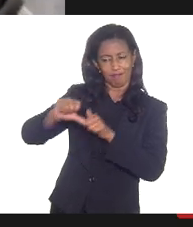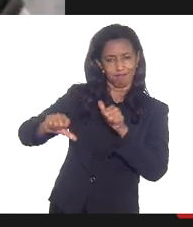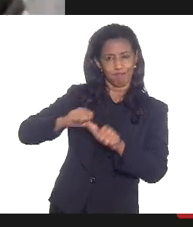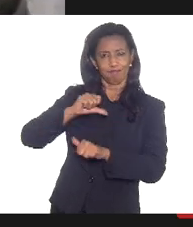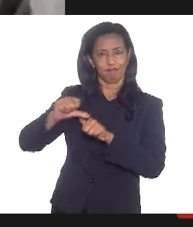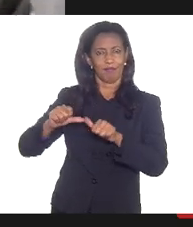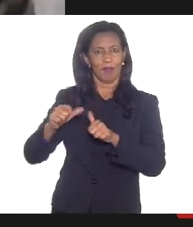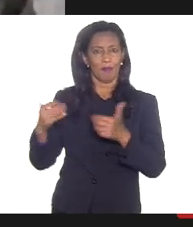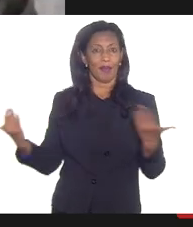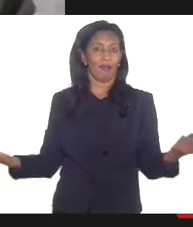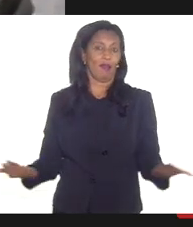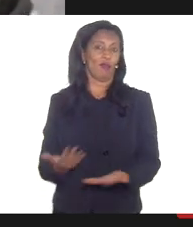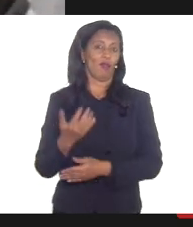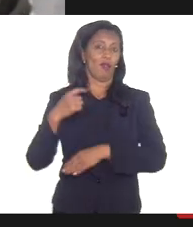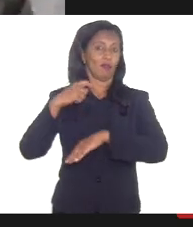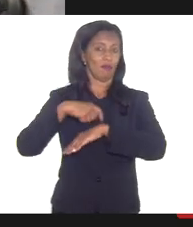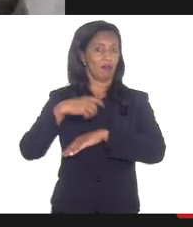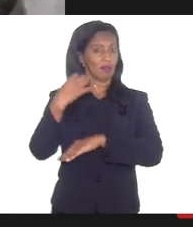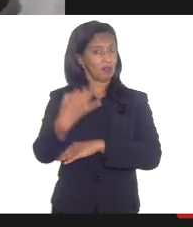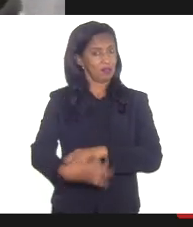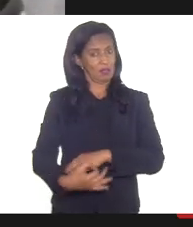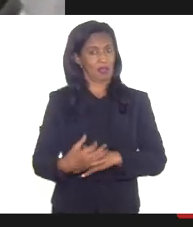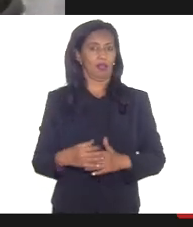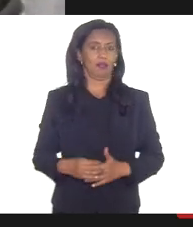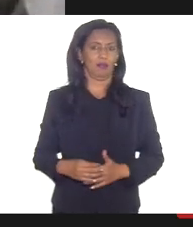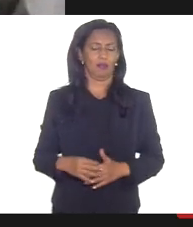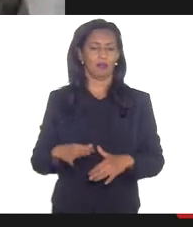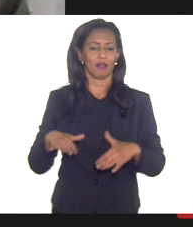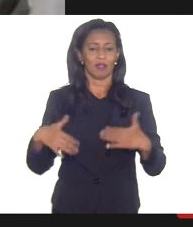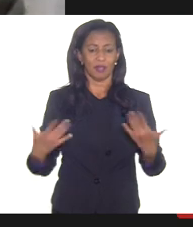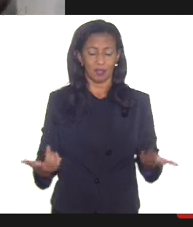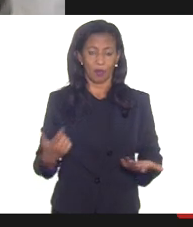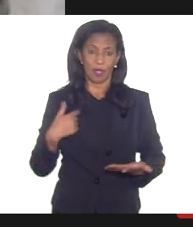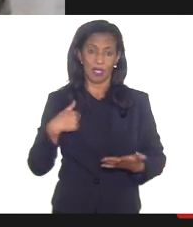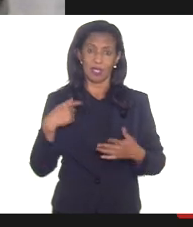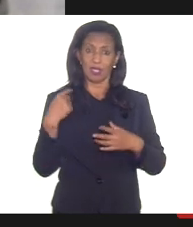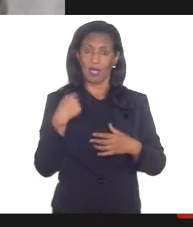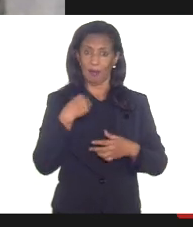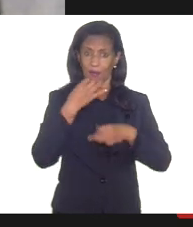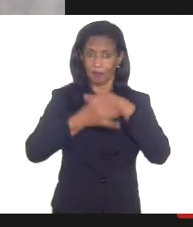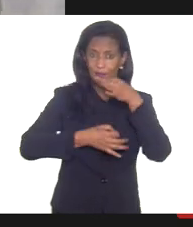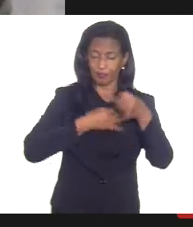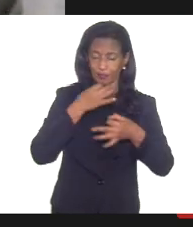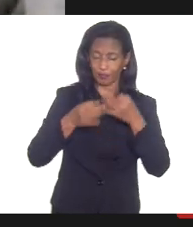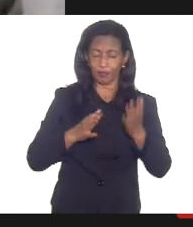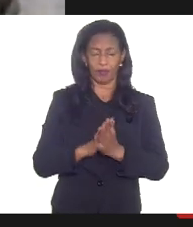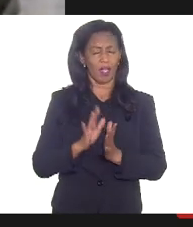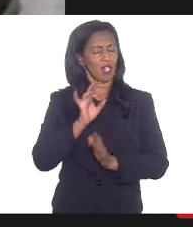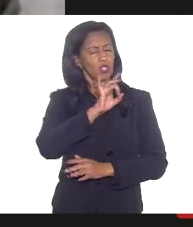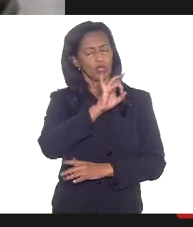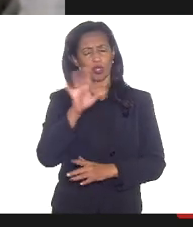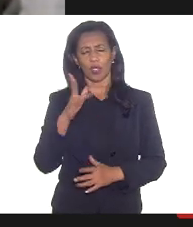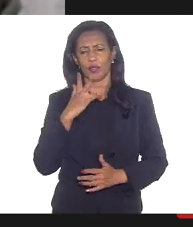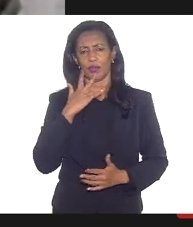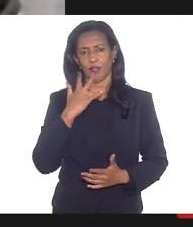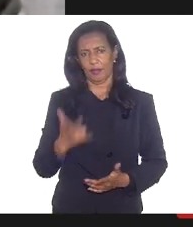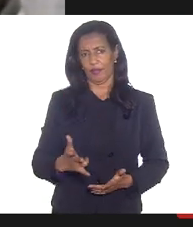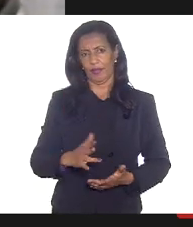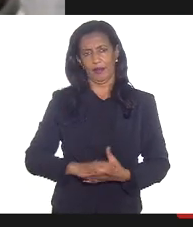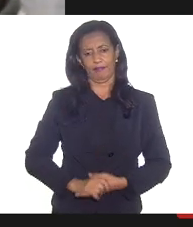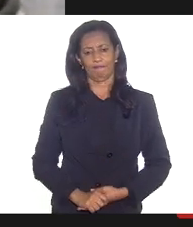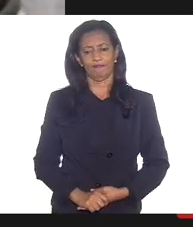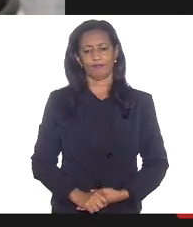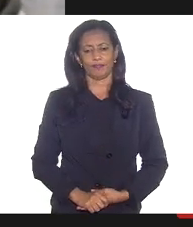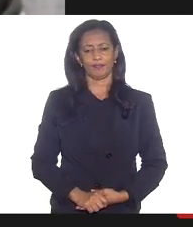desse certo nesse momento. Então, é esse o nosso ponto. E era só isso que eu queria falar.